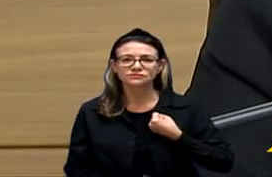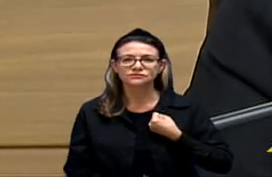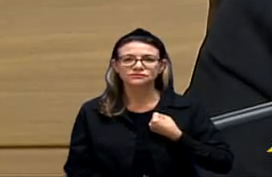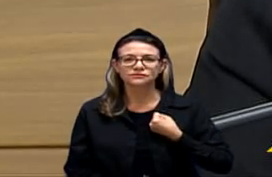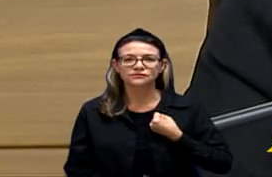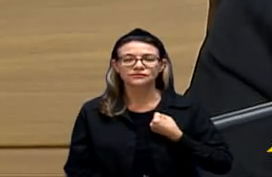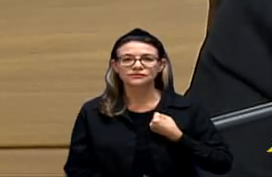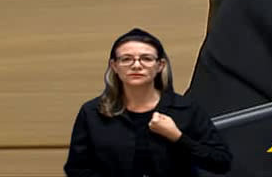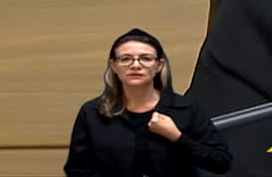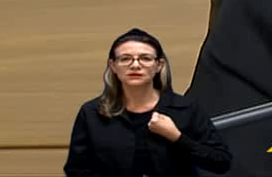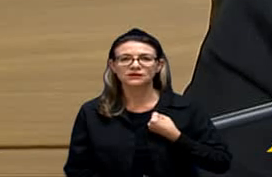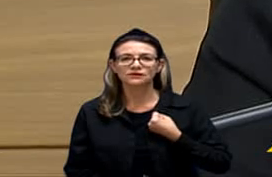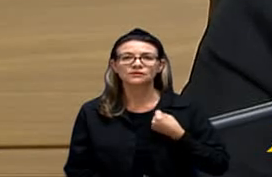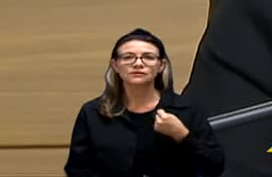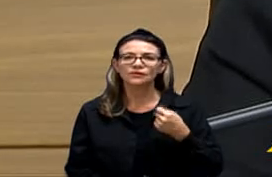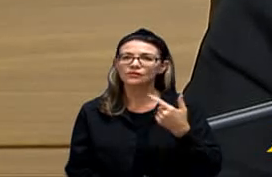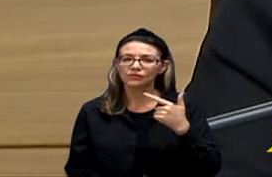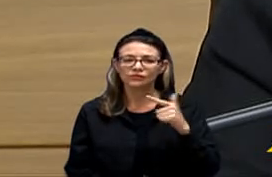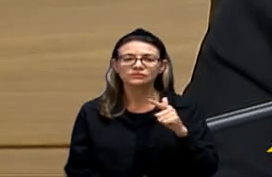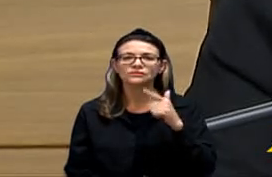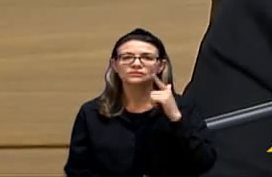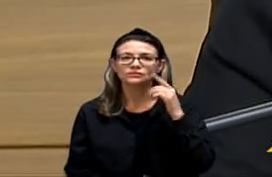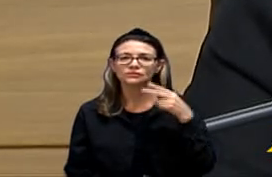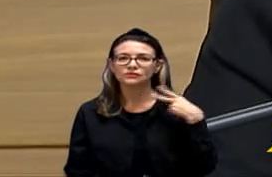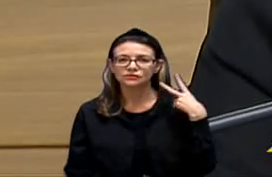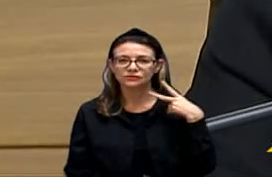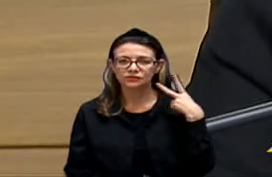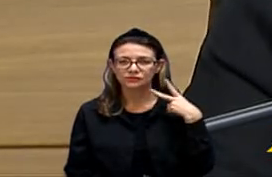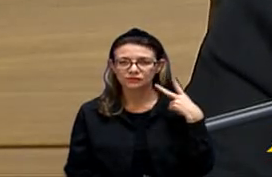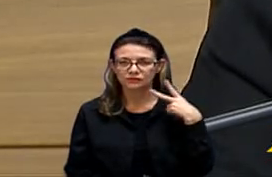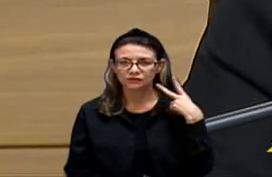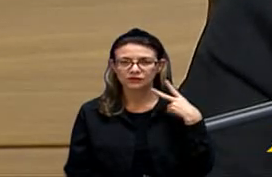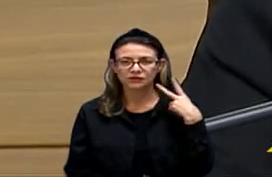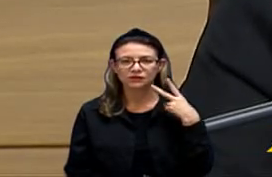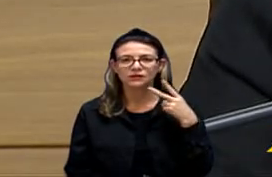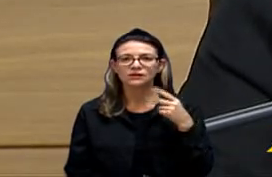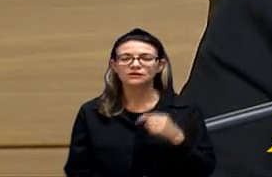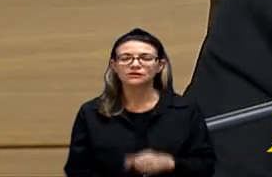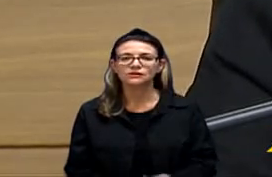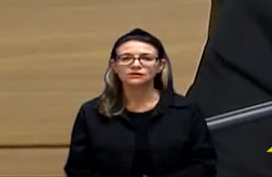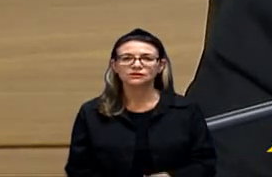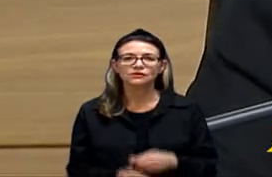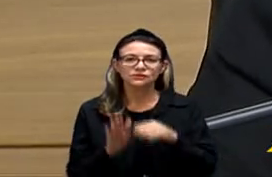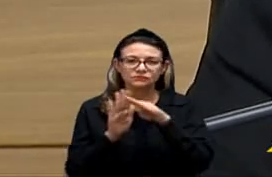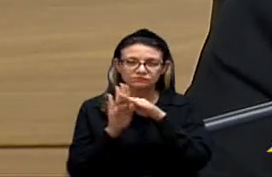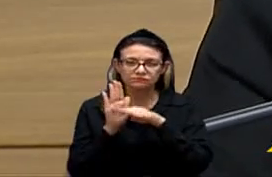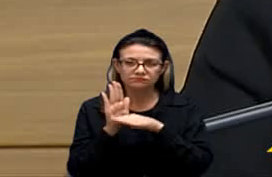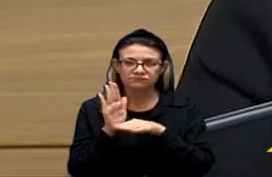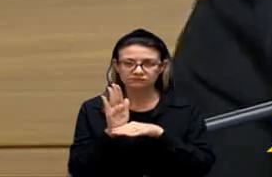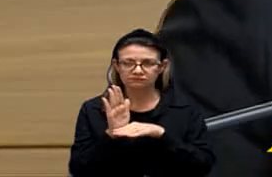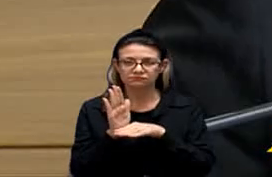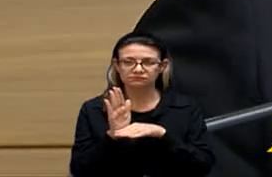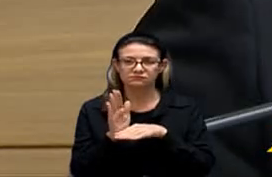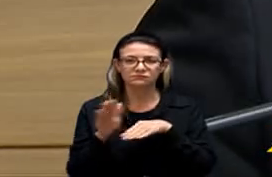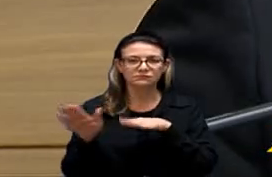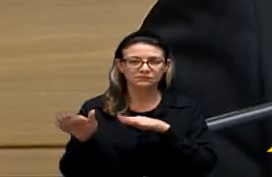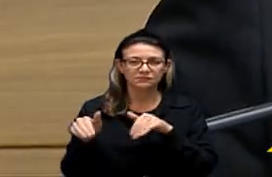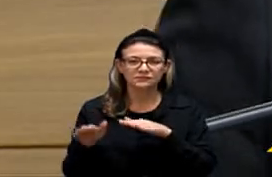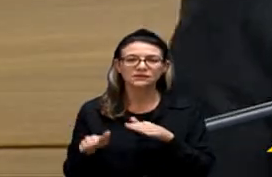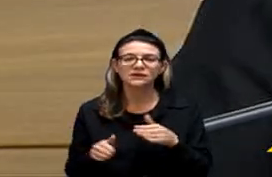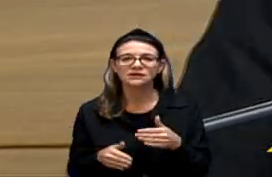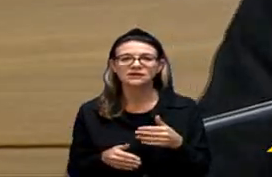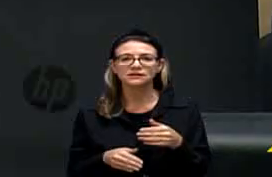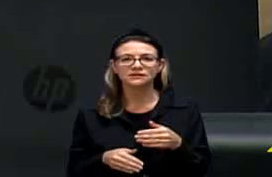Lindomar Antônio de Oliveira relatório resumido de atividades de setembro de 2024 Por enquanto só